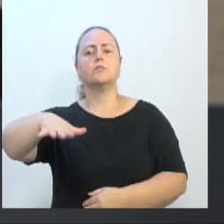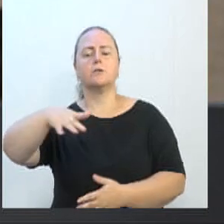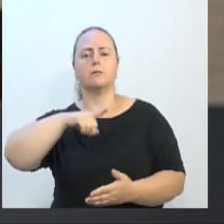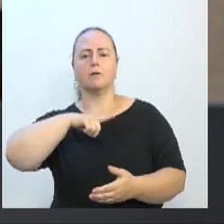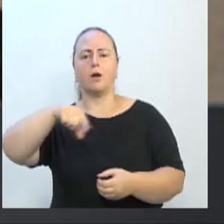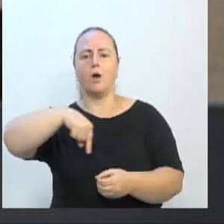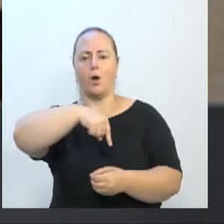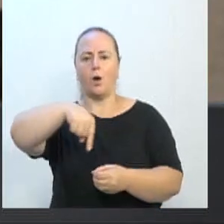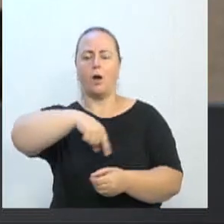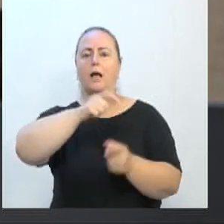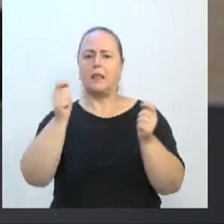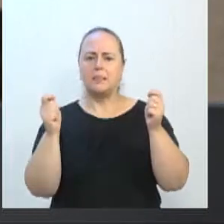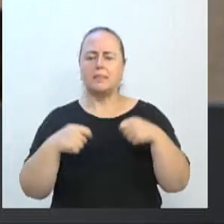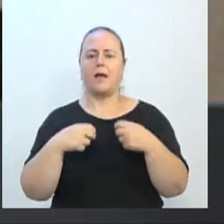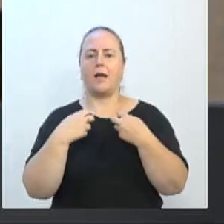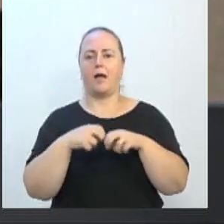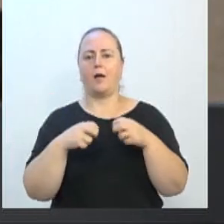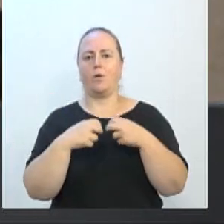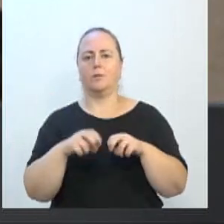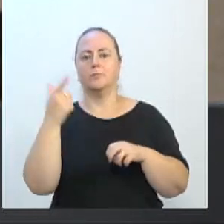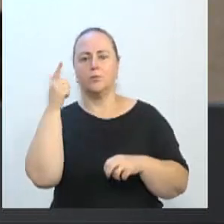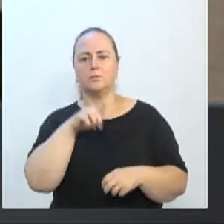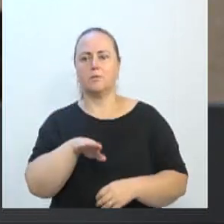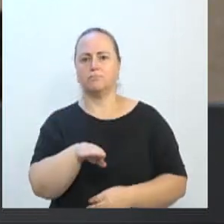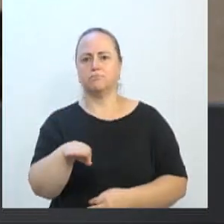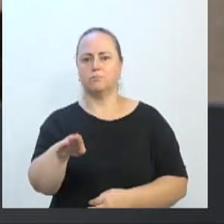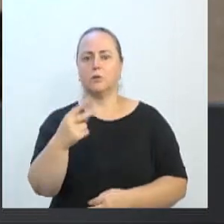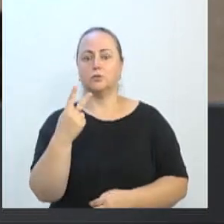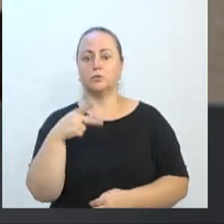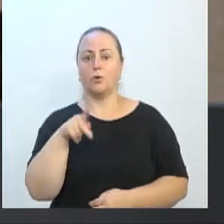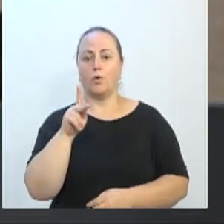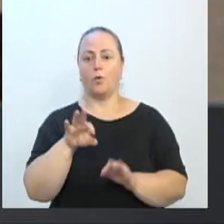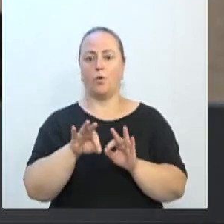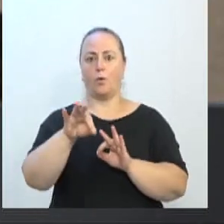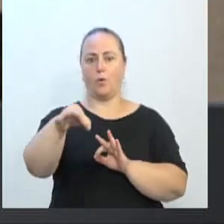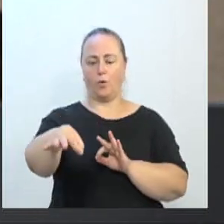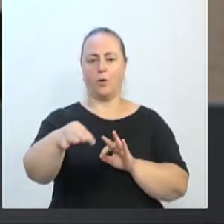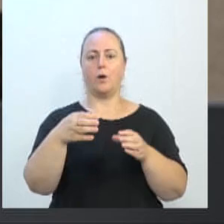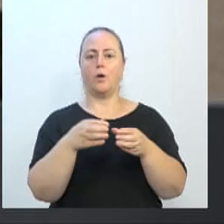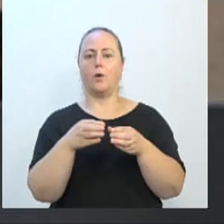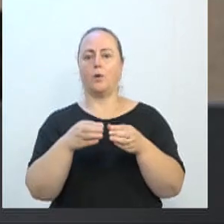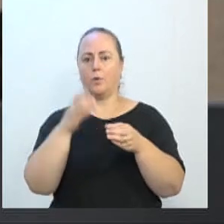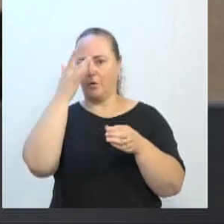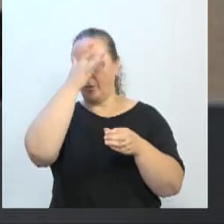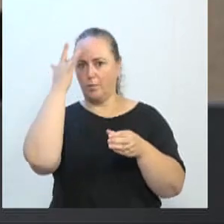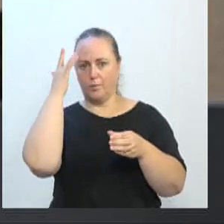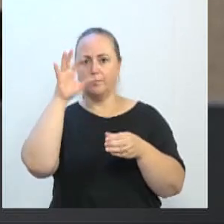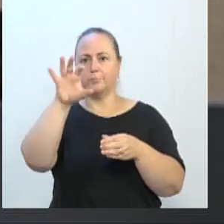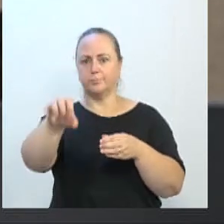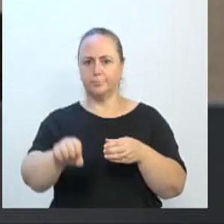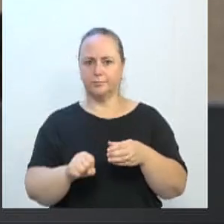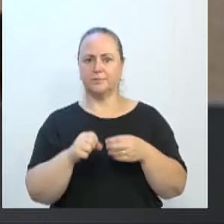ônibus poderia e deveria passar para atender 2 quilômetros, para atender um grupo de pessoas,